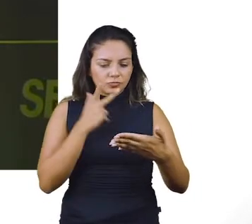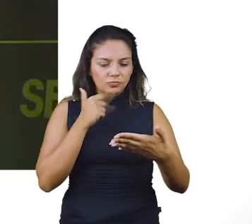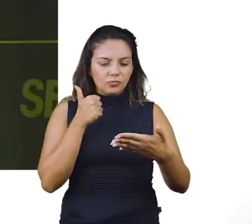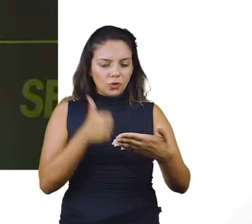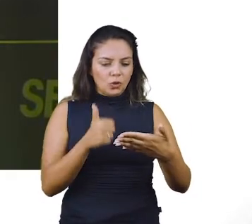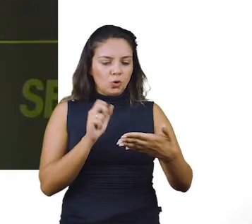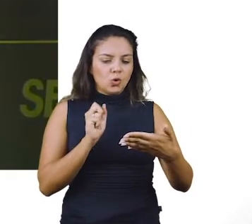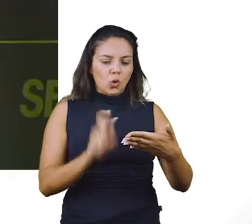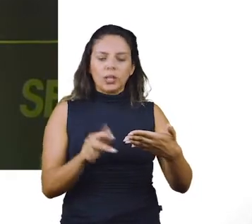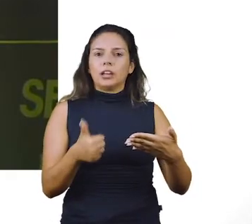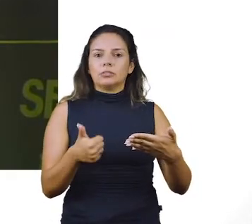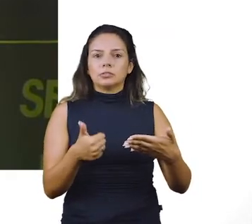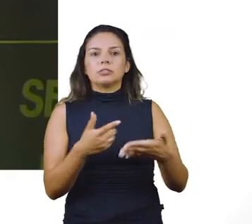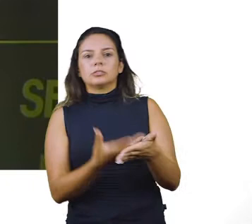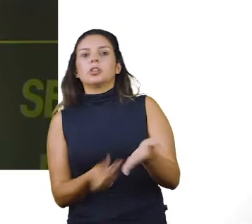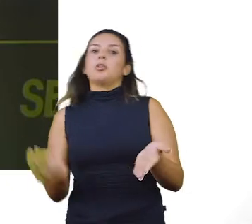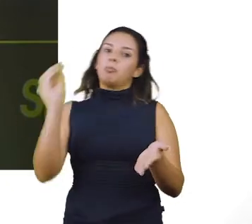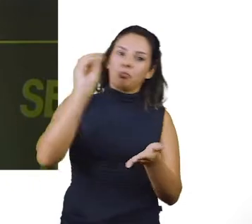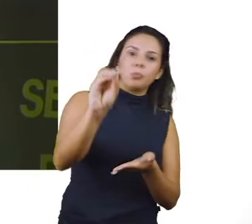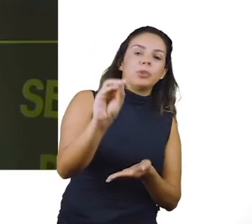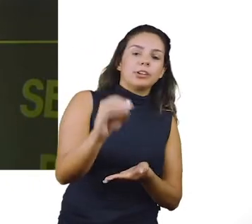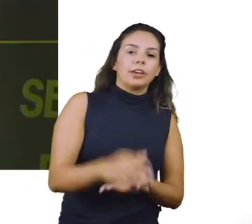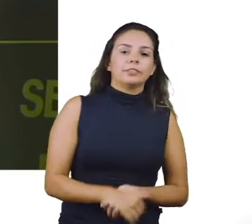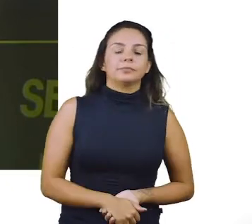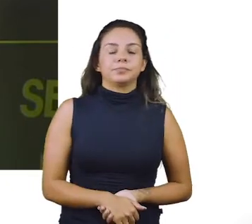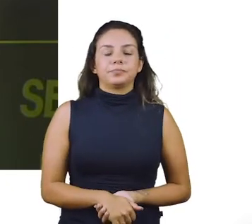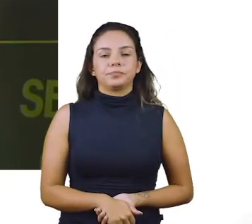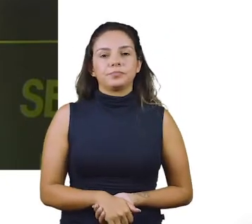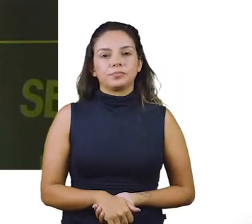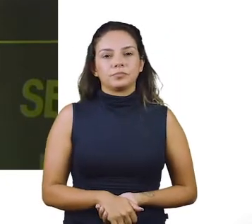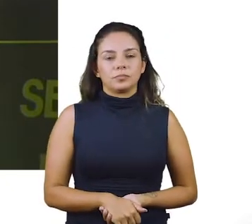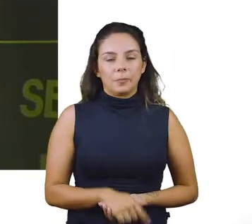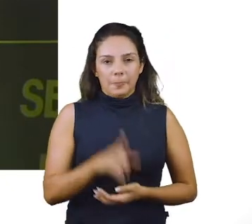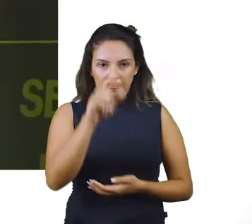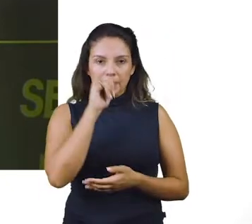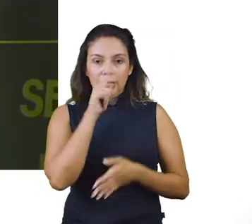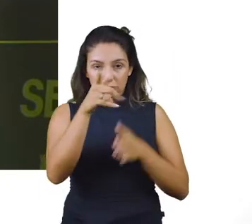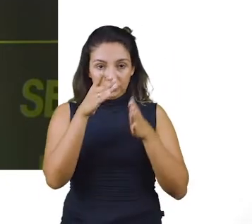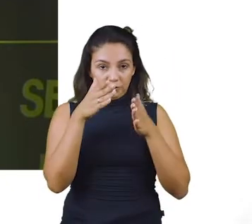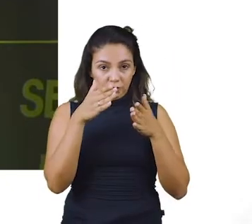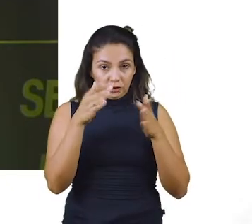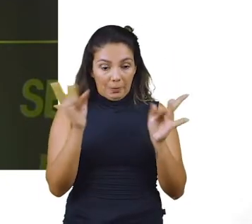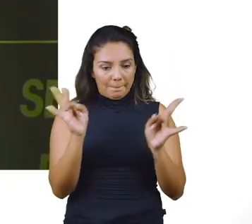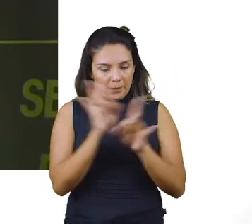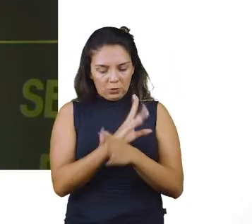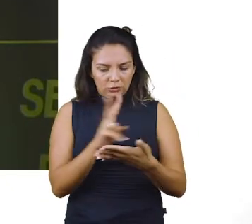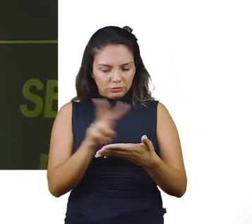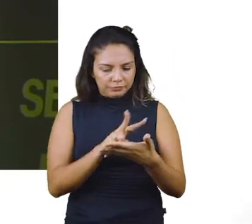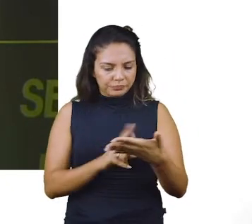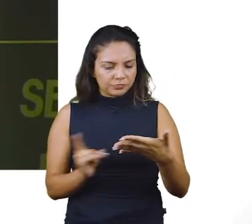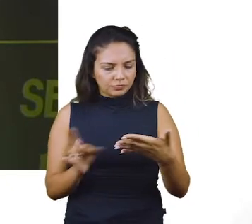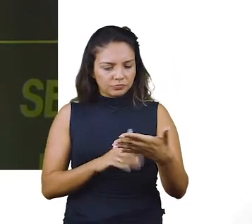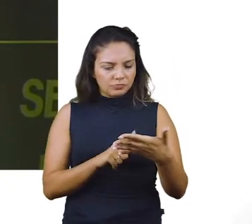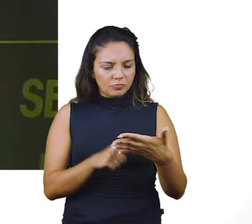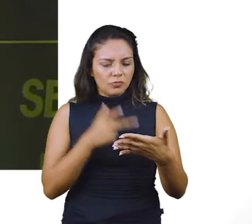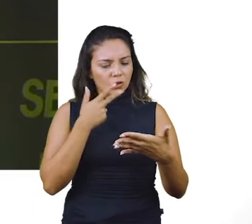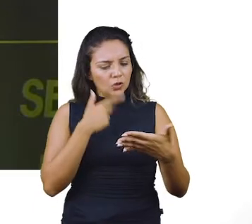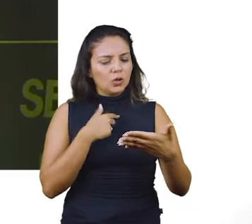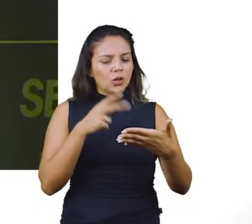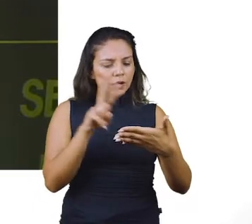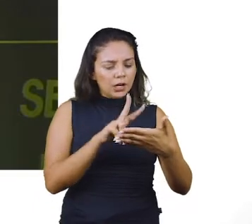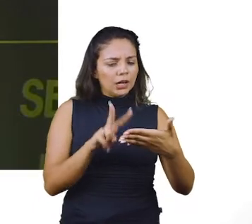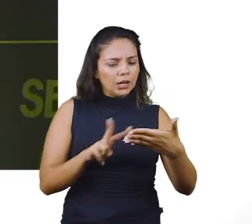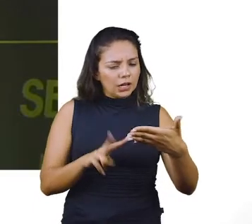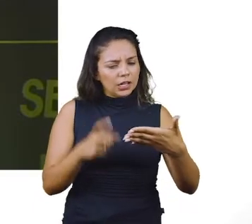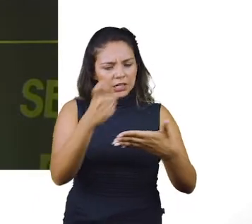chega. Então, o que eu acho é o seguinte, chegou, você viu que está pronto, que se te satisfez,